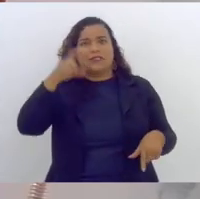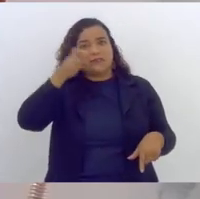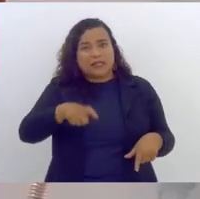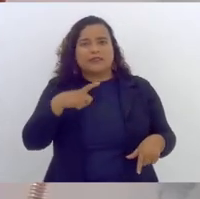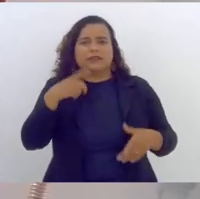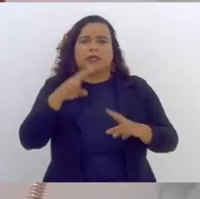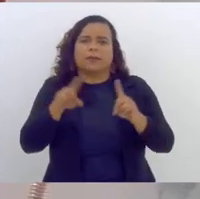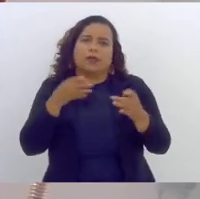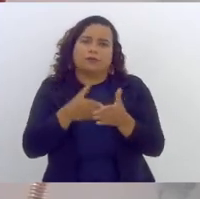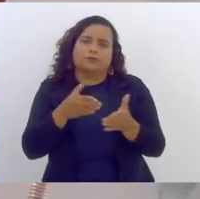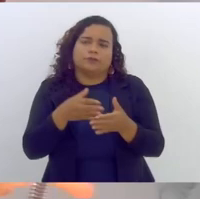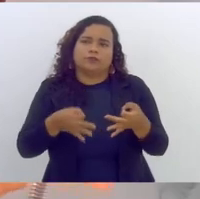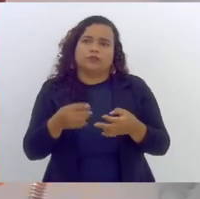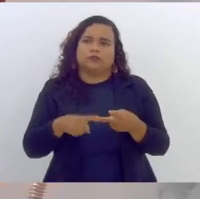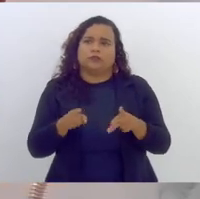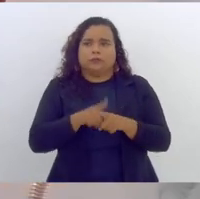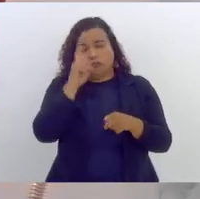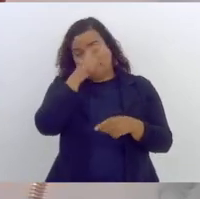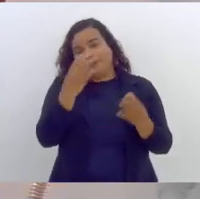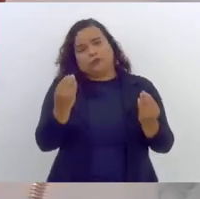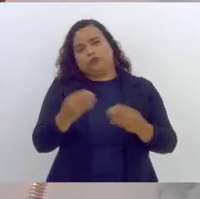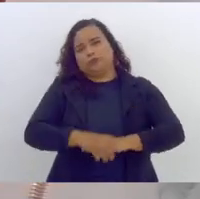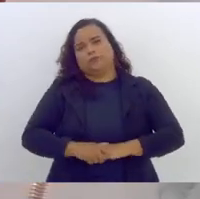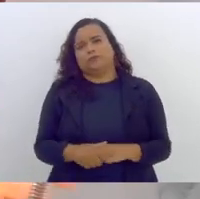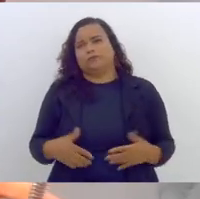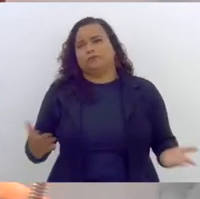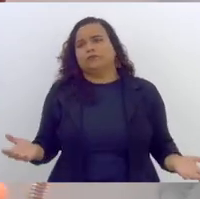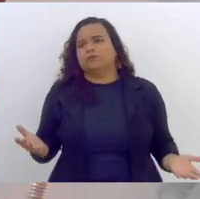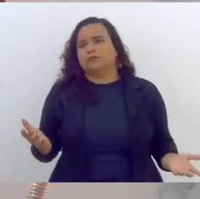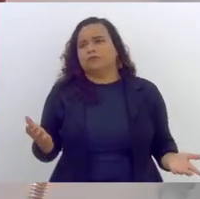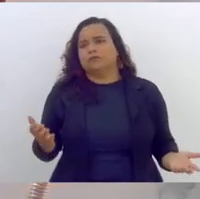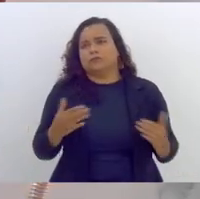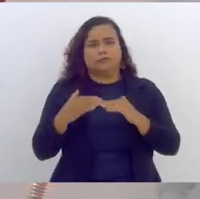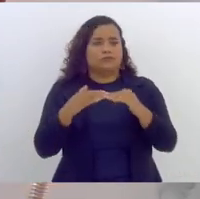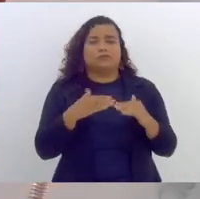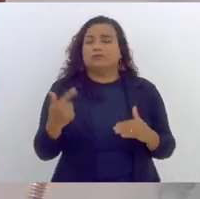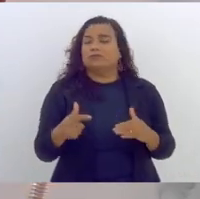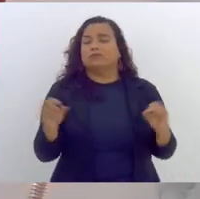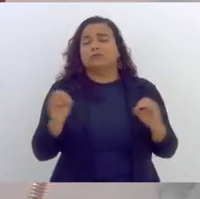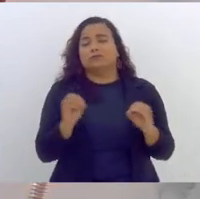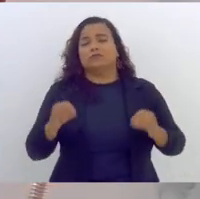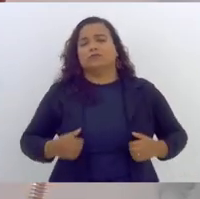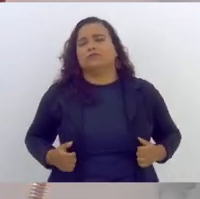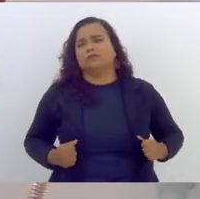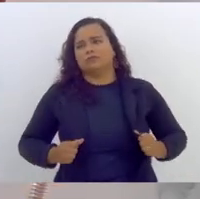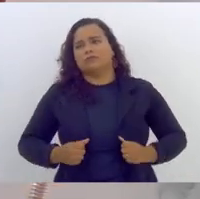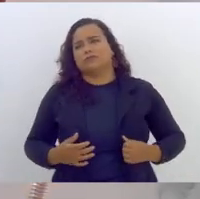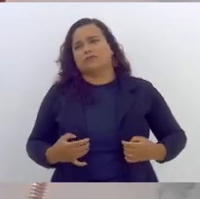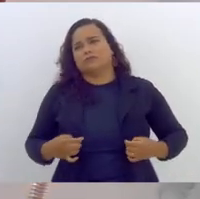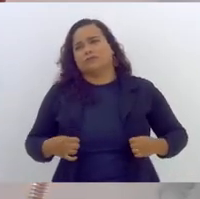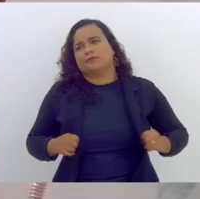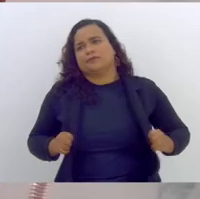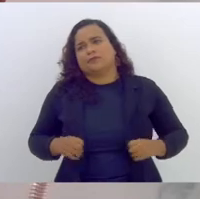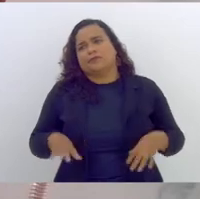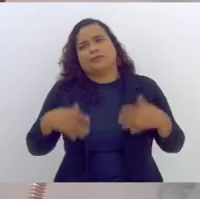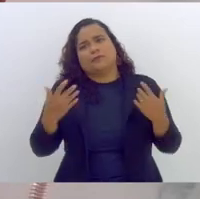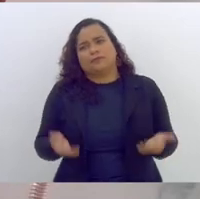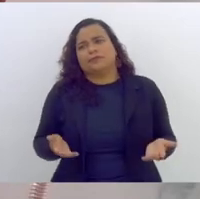tem brother jurídico e que é muito difícil não é um caminho de construção de absolutamente nada então eu